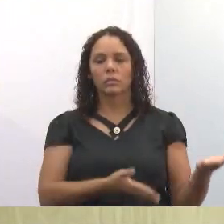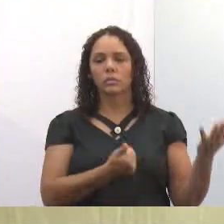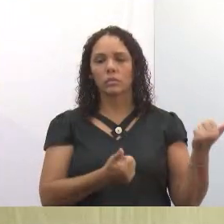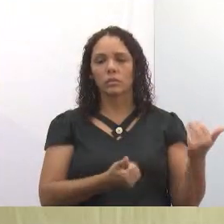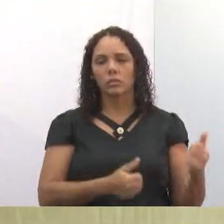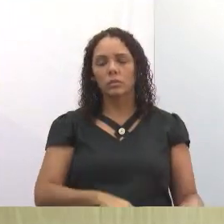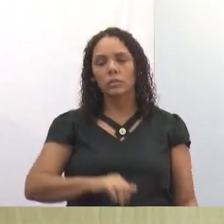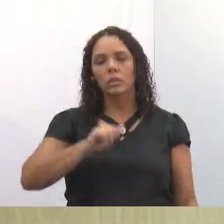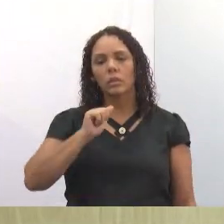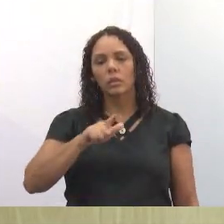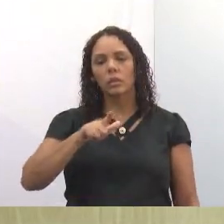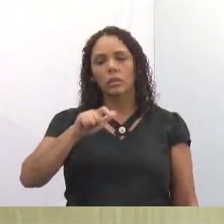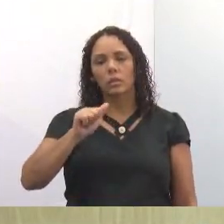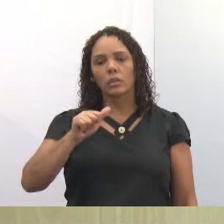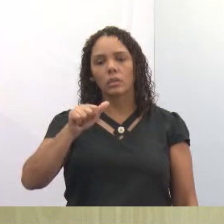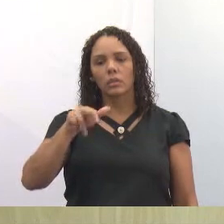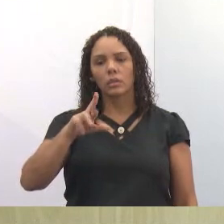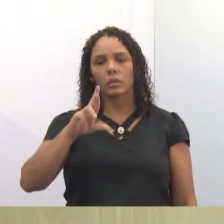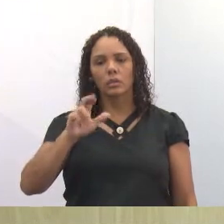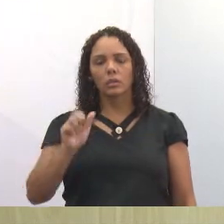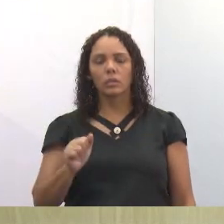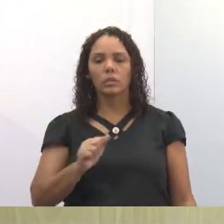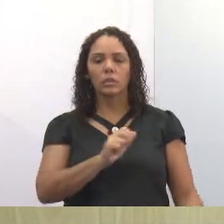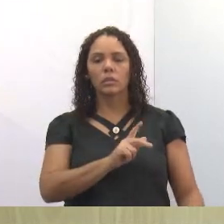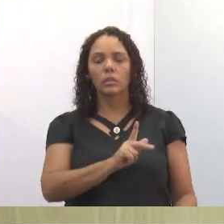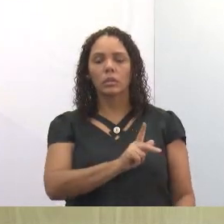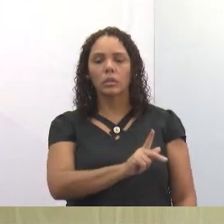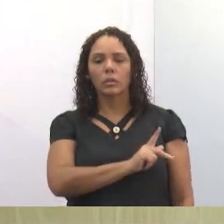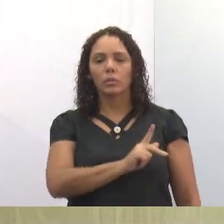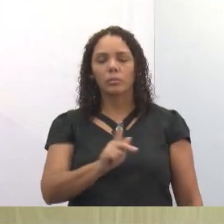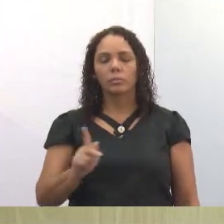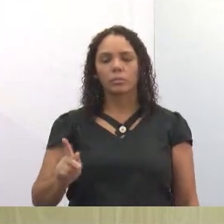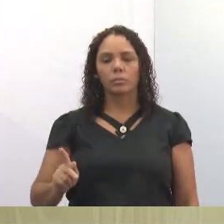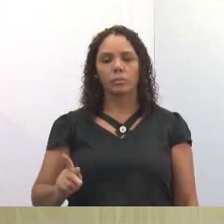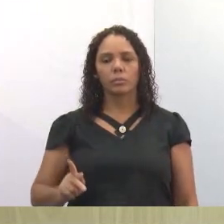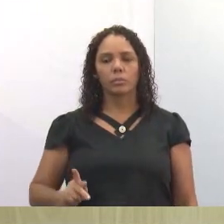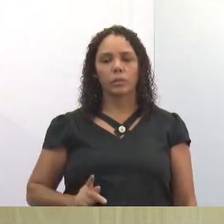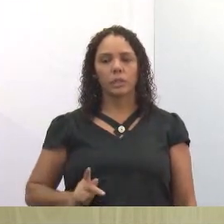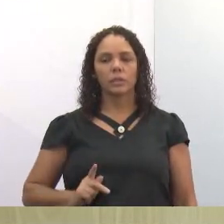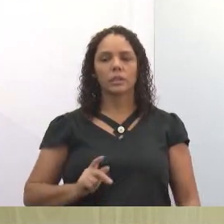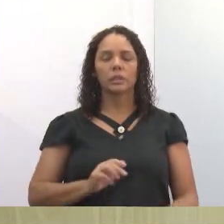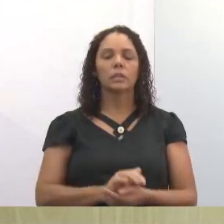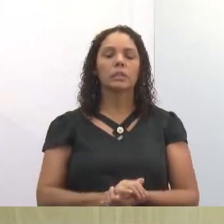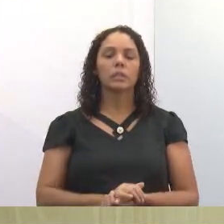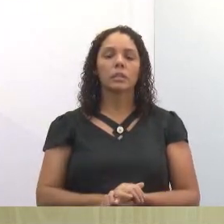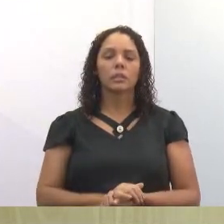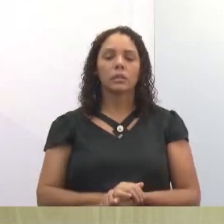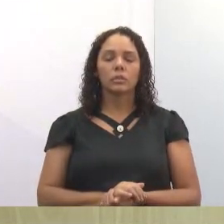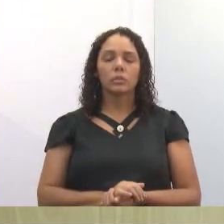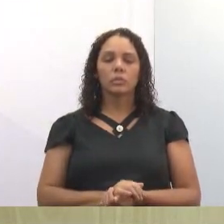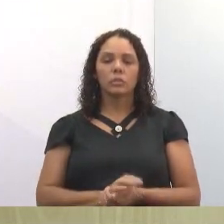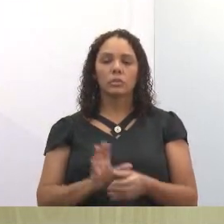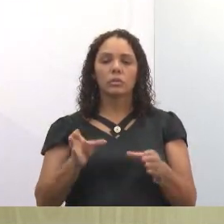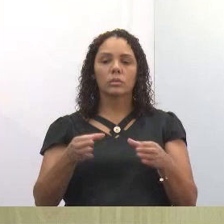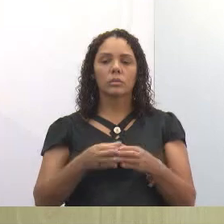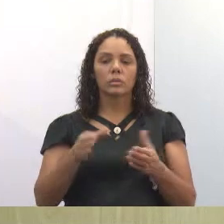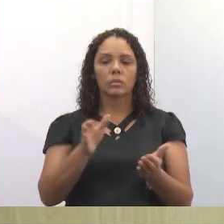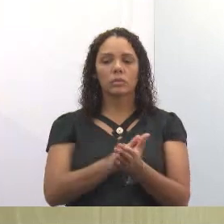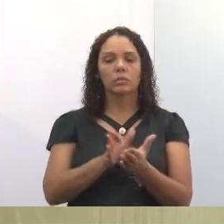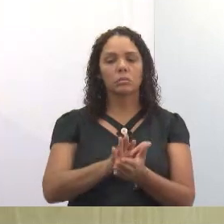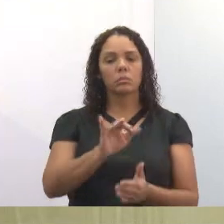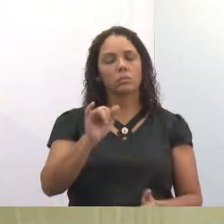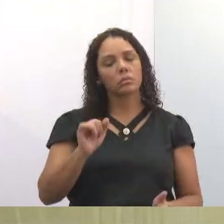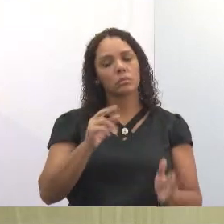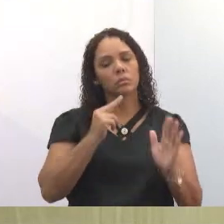de Oliveira, presidente do ano Rotário 2023-2024, do Interact Clube de Jacareí.